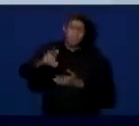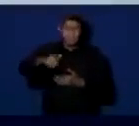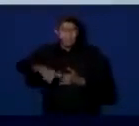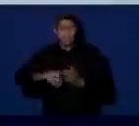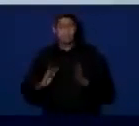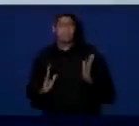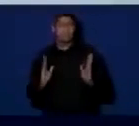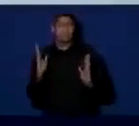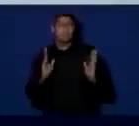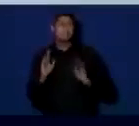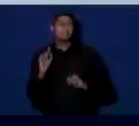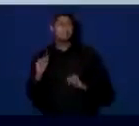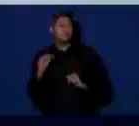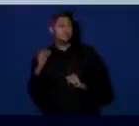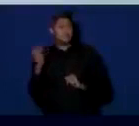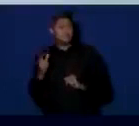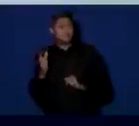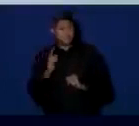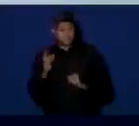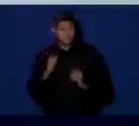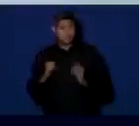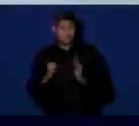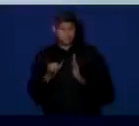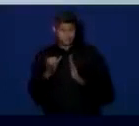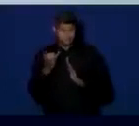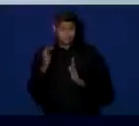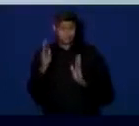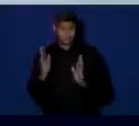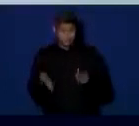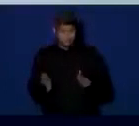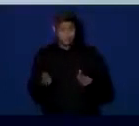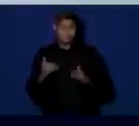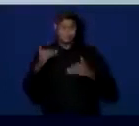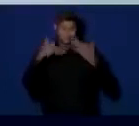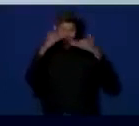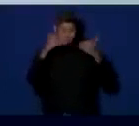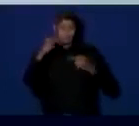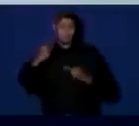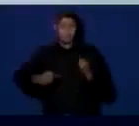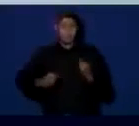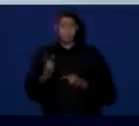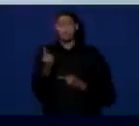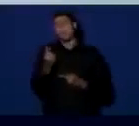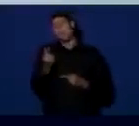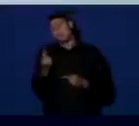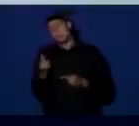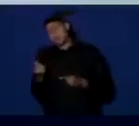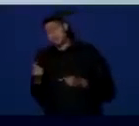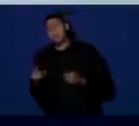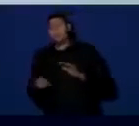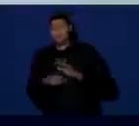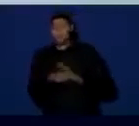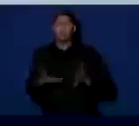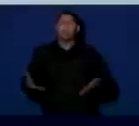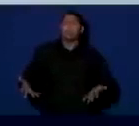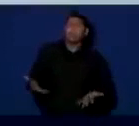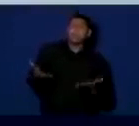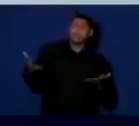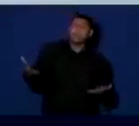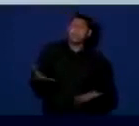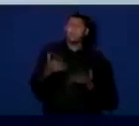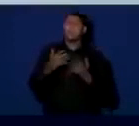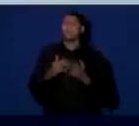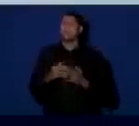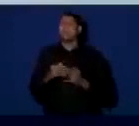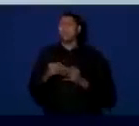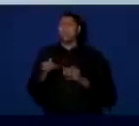um período onde a gente está com a inflação já em níveis muito elevados, com a política monetária ainda no campo estimulativo, com as